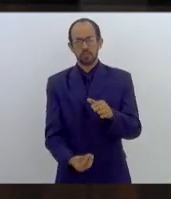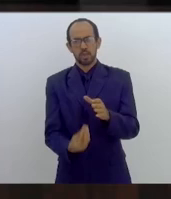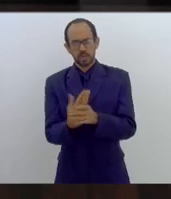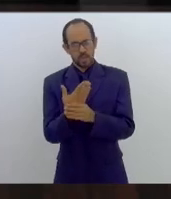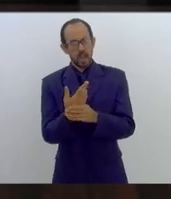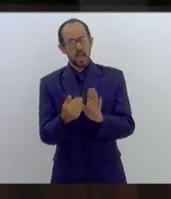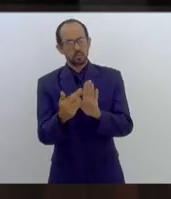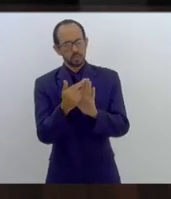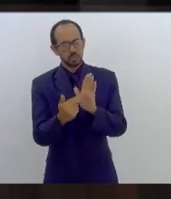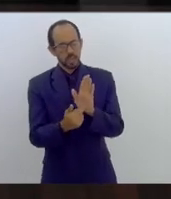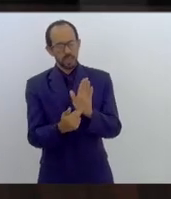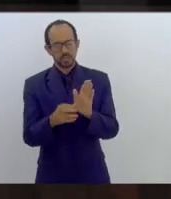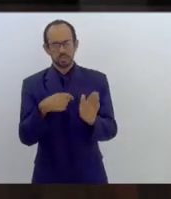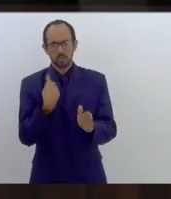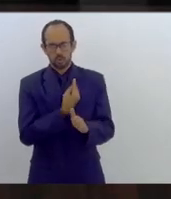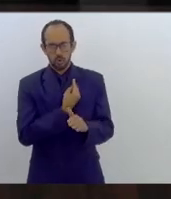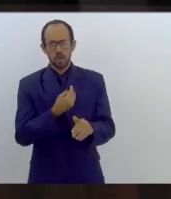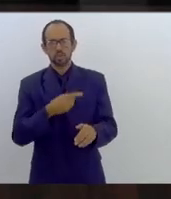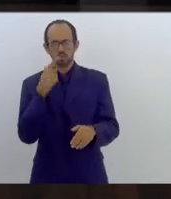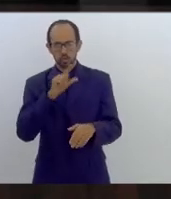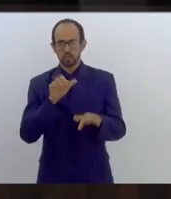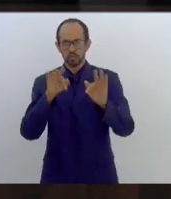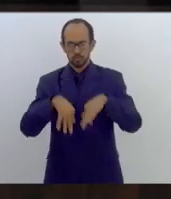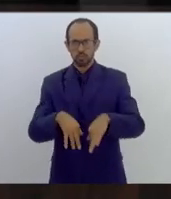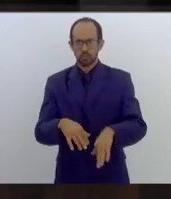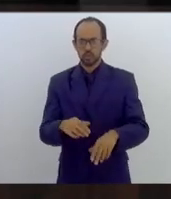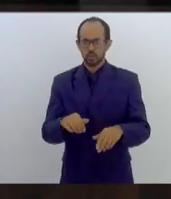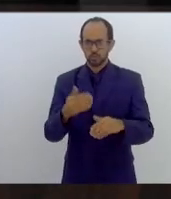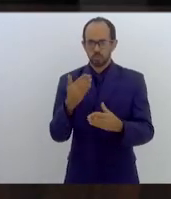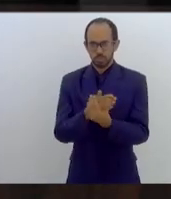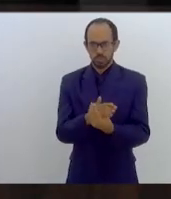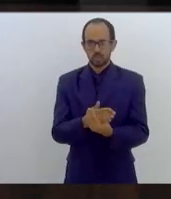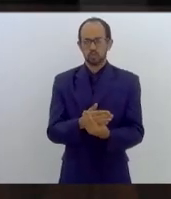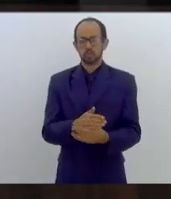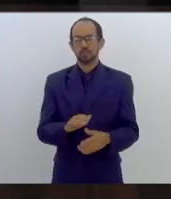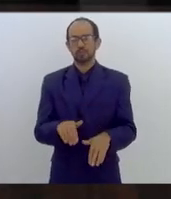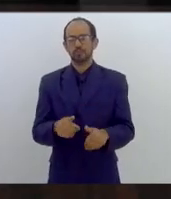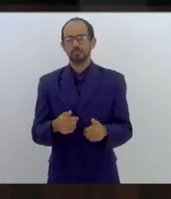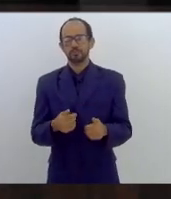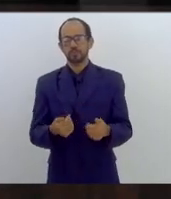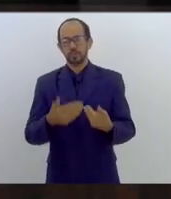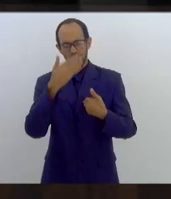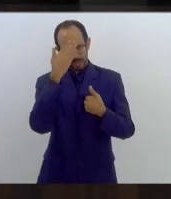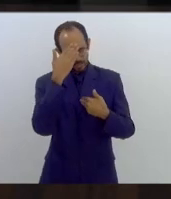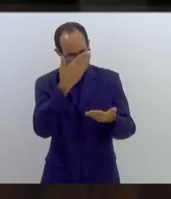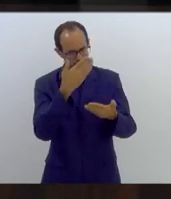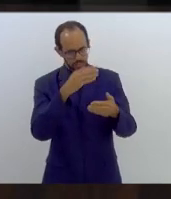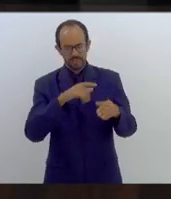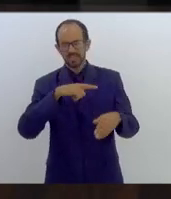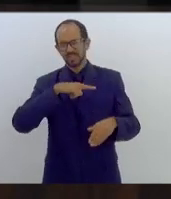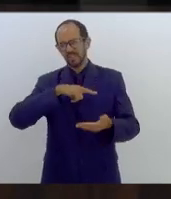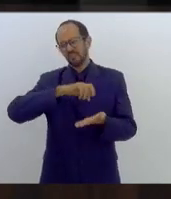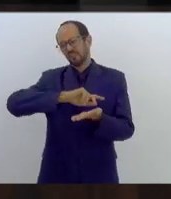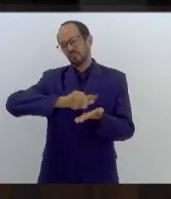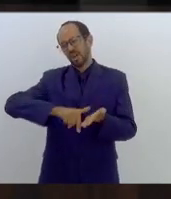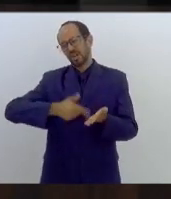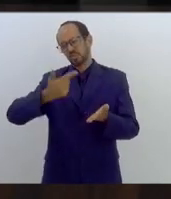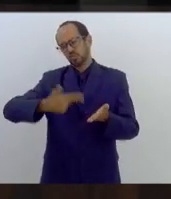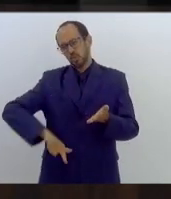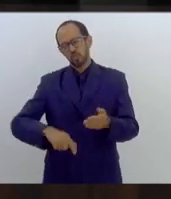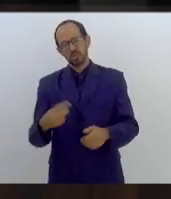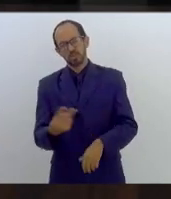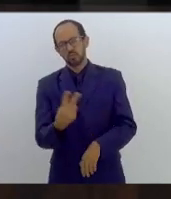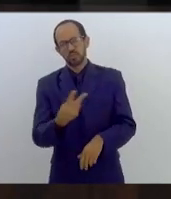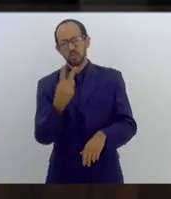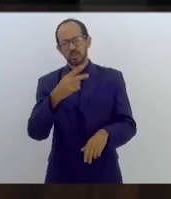feito, chegamos ao fim do processo. Então, quero aqui mais uma vez saudar. Tem muitos outros, tem muitas outras vitórias que nós